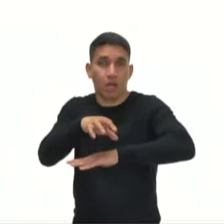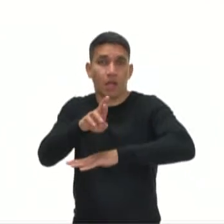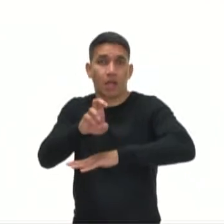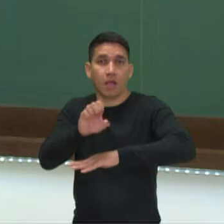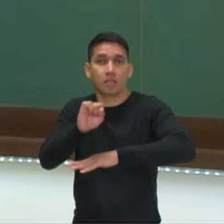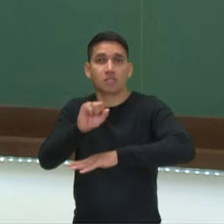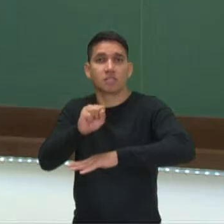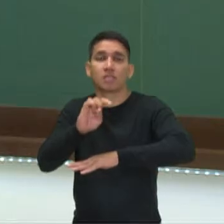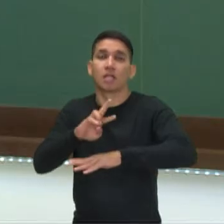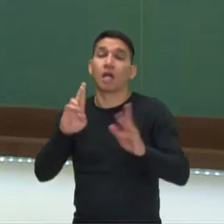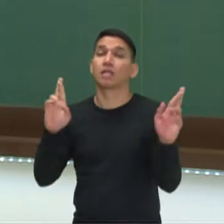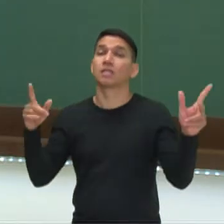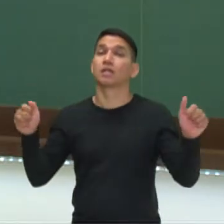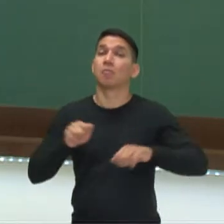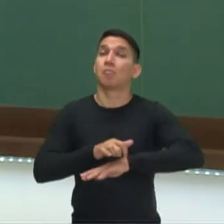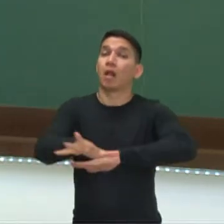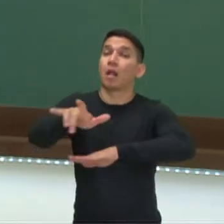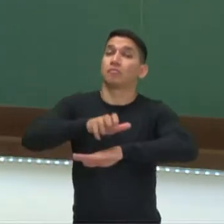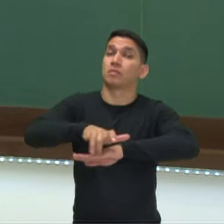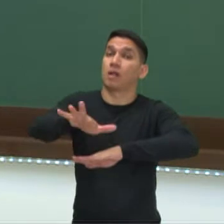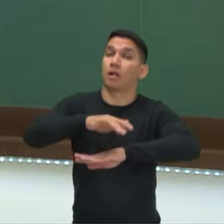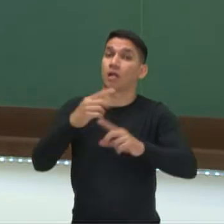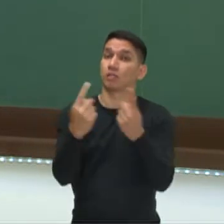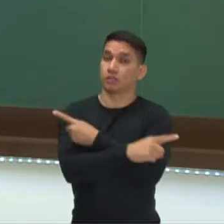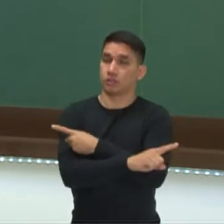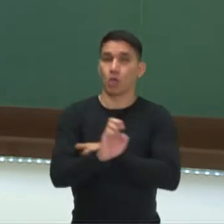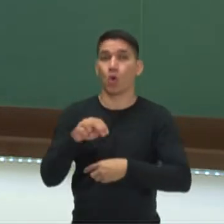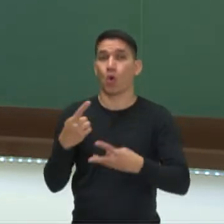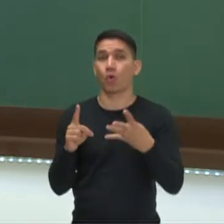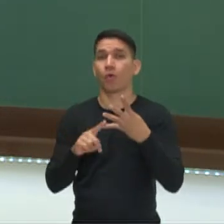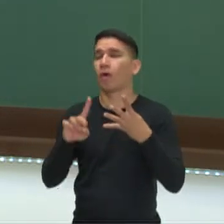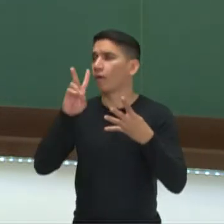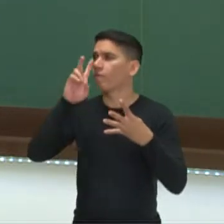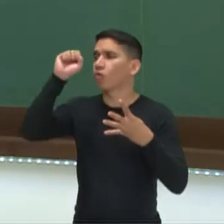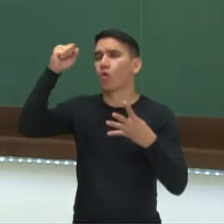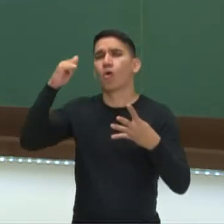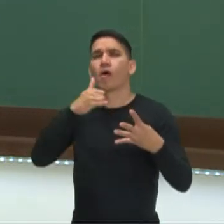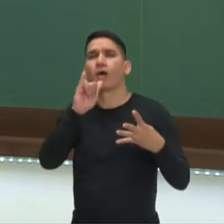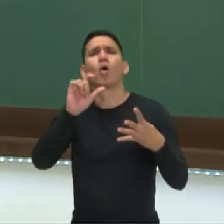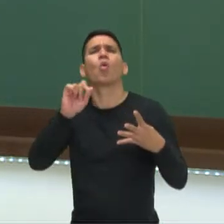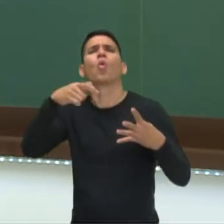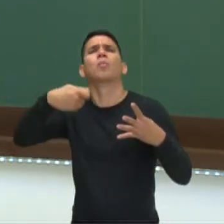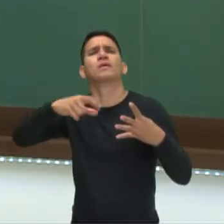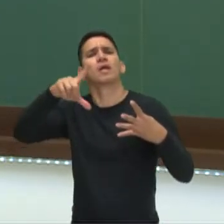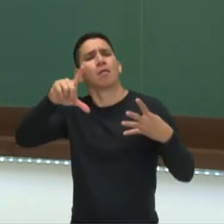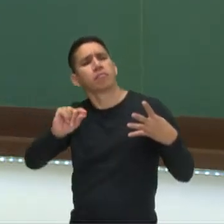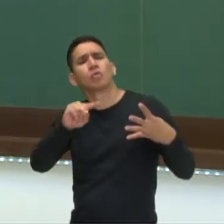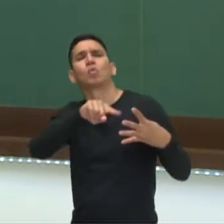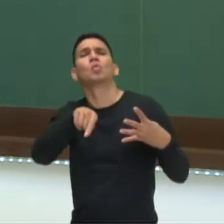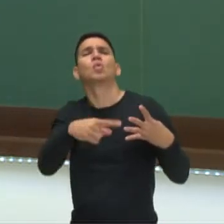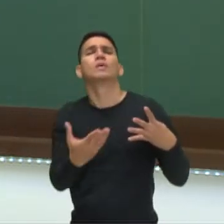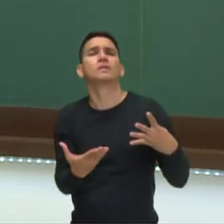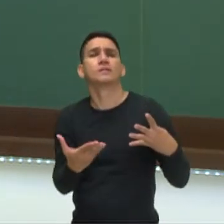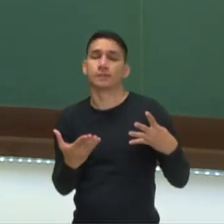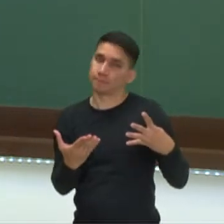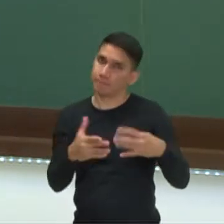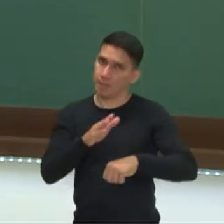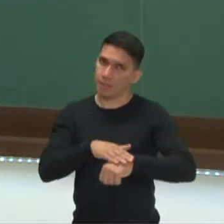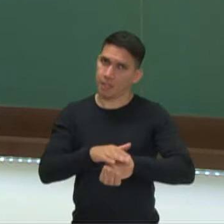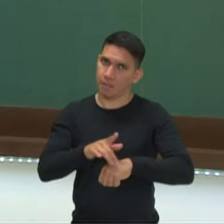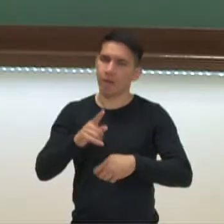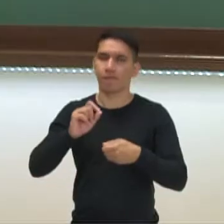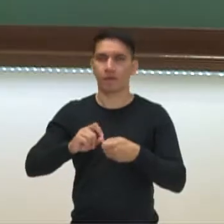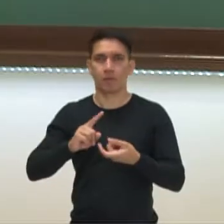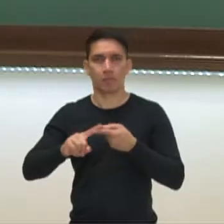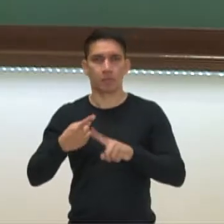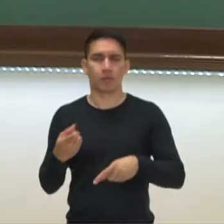é o contrário de condutividade elétrica, ou potência elétrica. O que tem que ser menor aqui? Tem que ter menor intensidade. Tempo para você